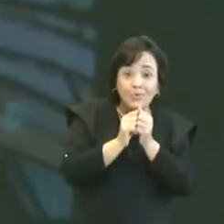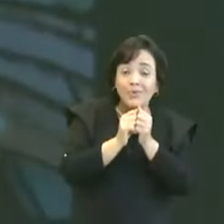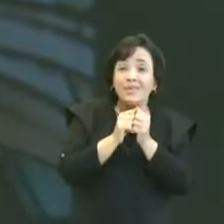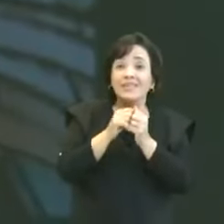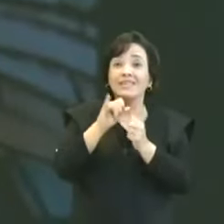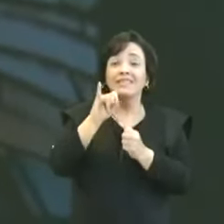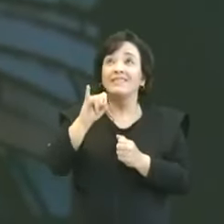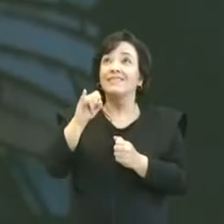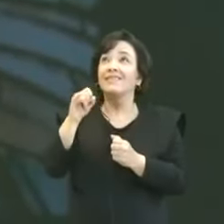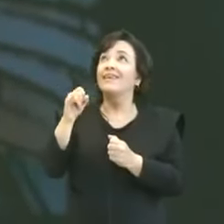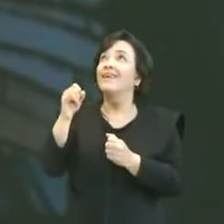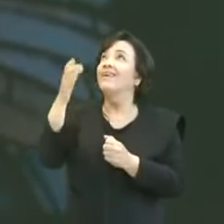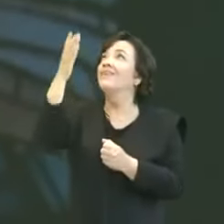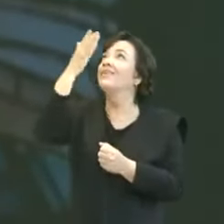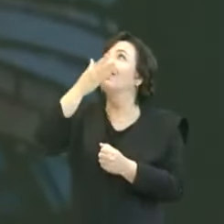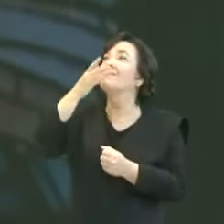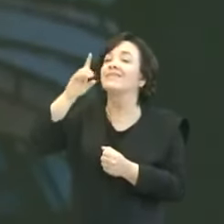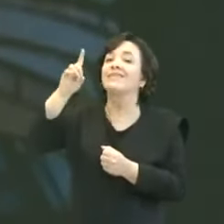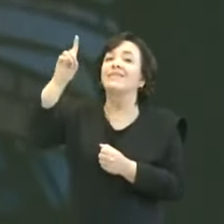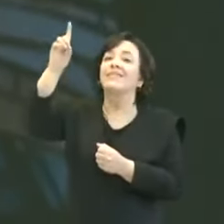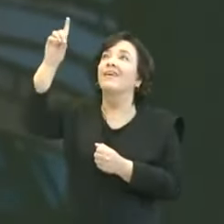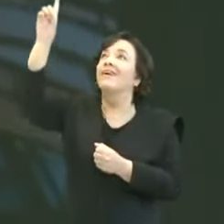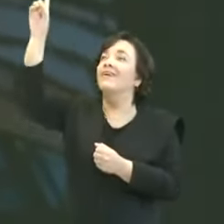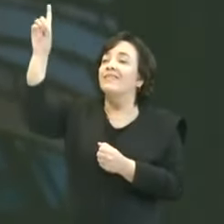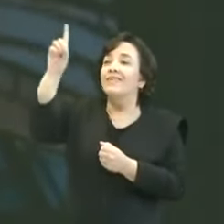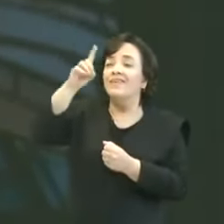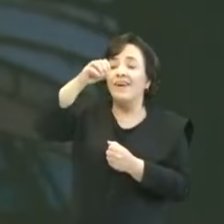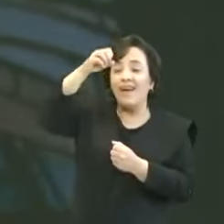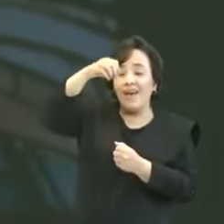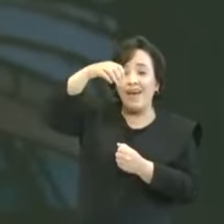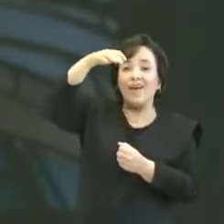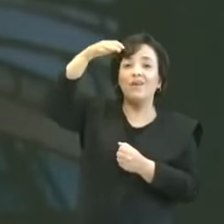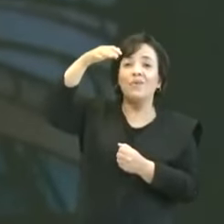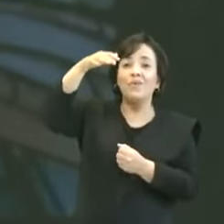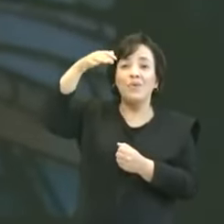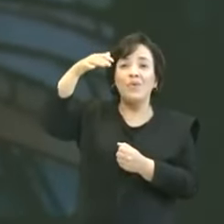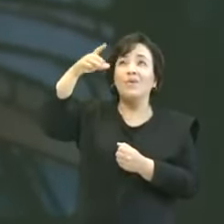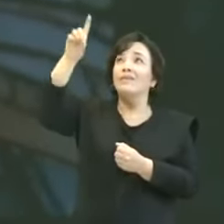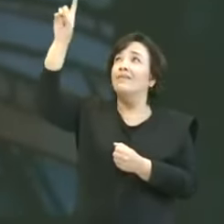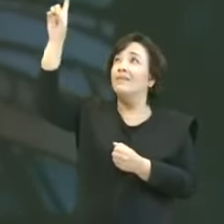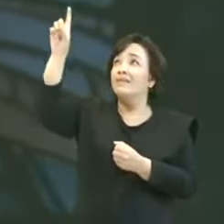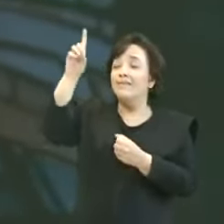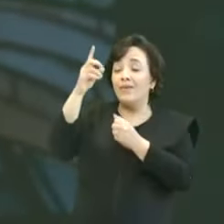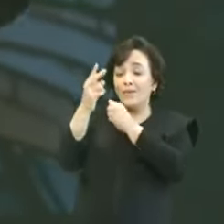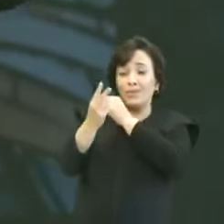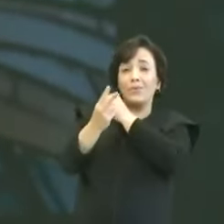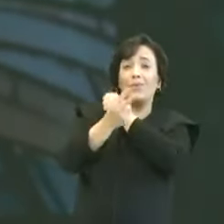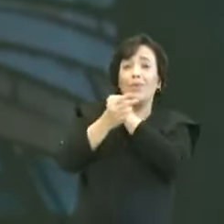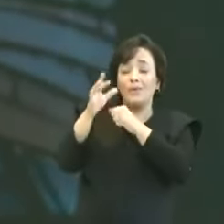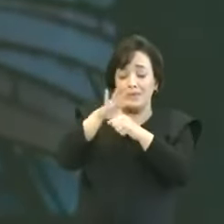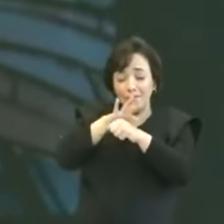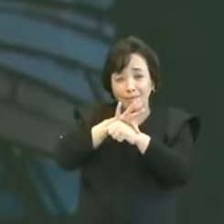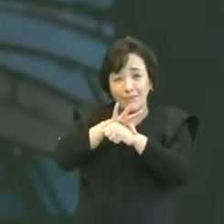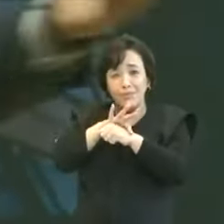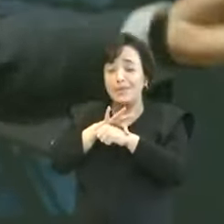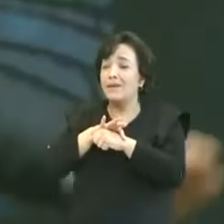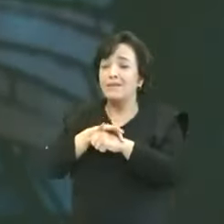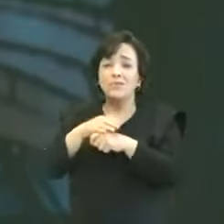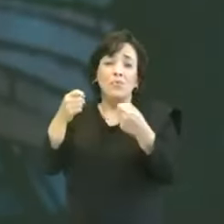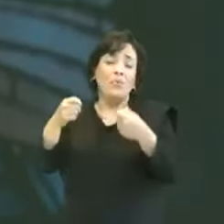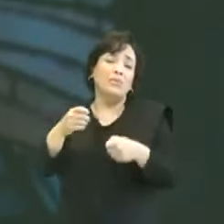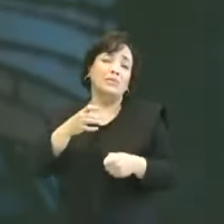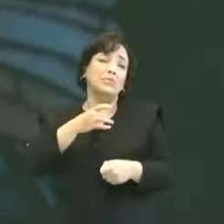presença dEle, Ele é a minha luz. Ele começa o salmo dizendo: Ele é o meu refúgio, a quem